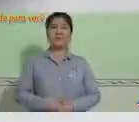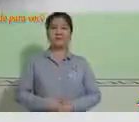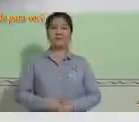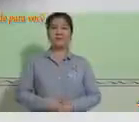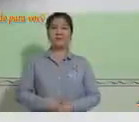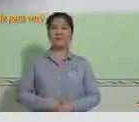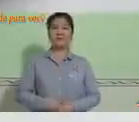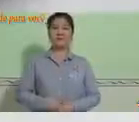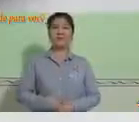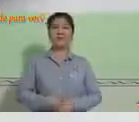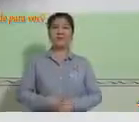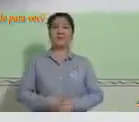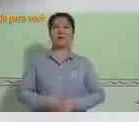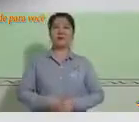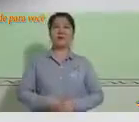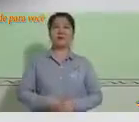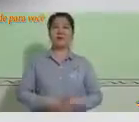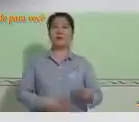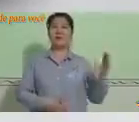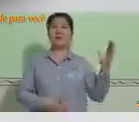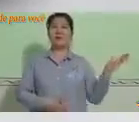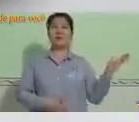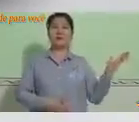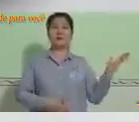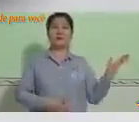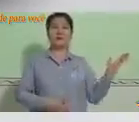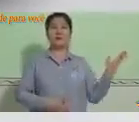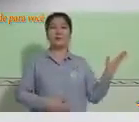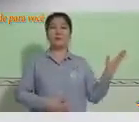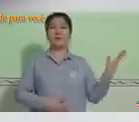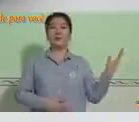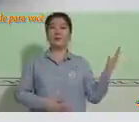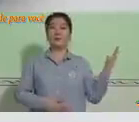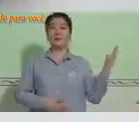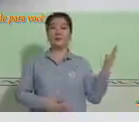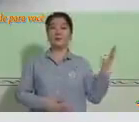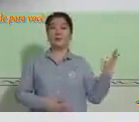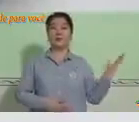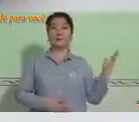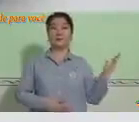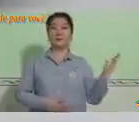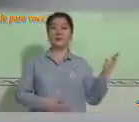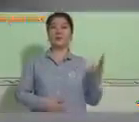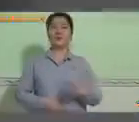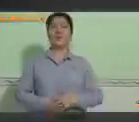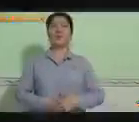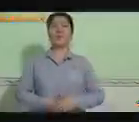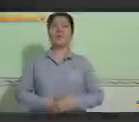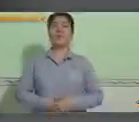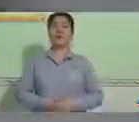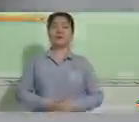O acento agudo L E O D E R O S A M O S Q U E T A acento agudo promove a regeneração da